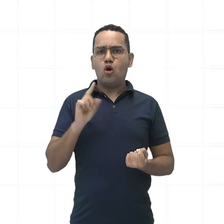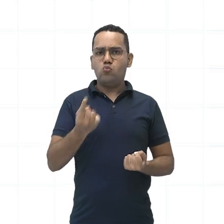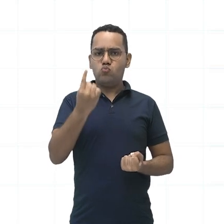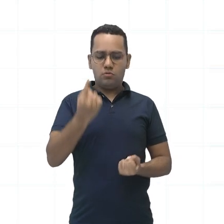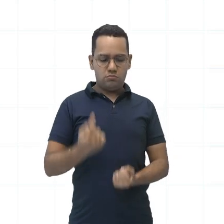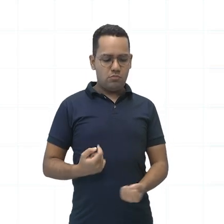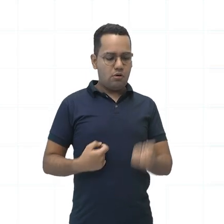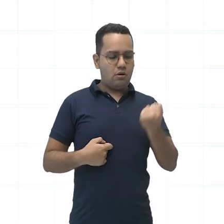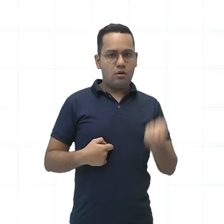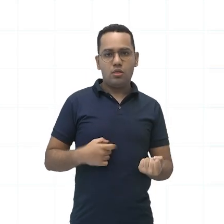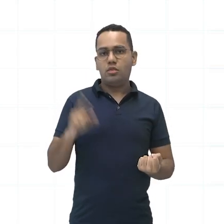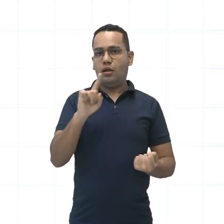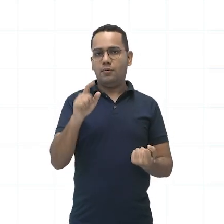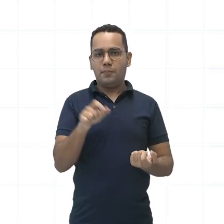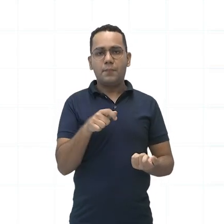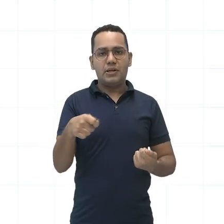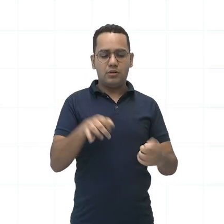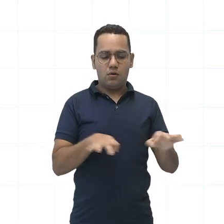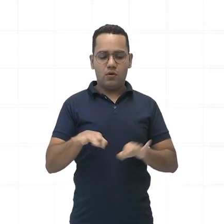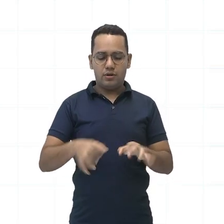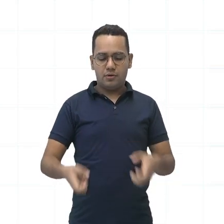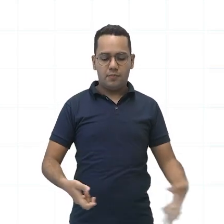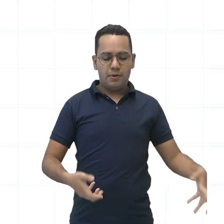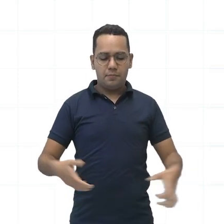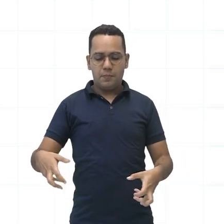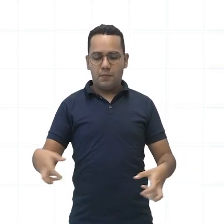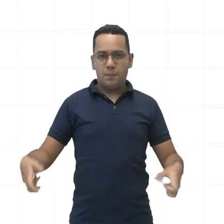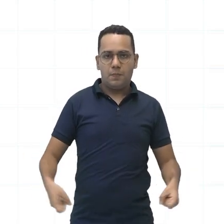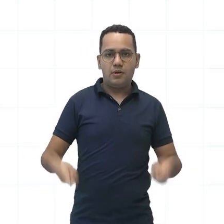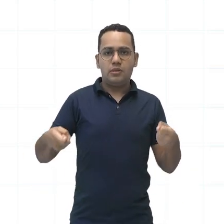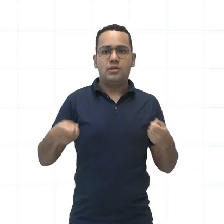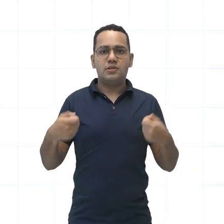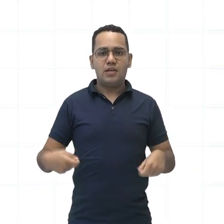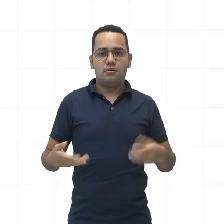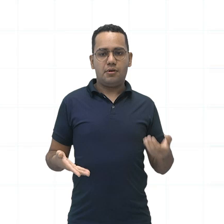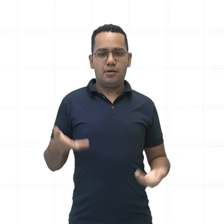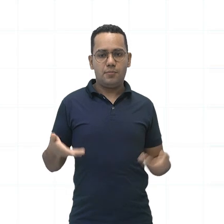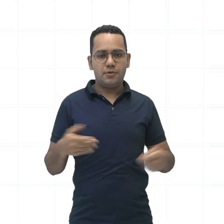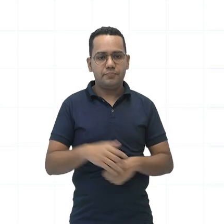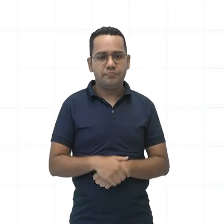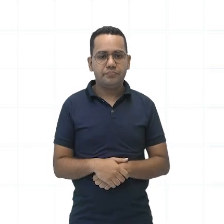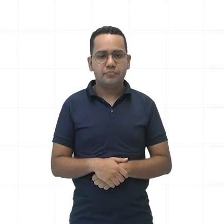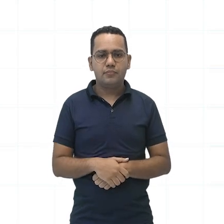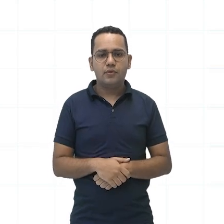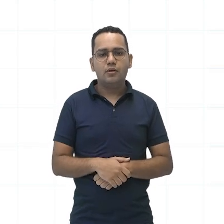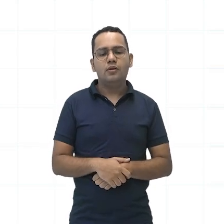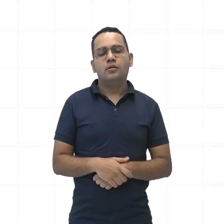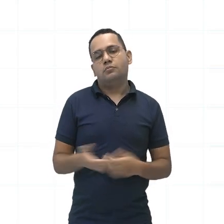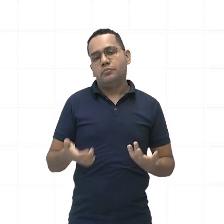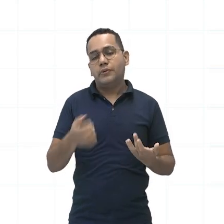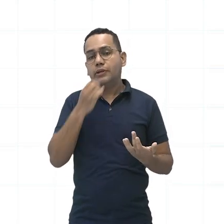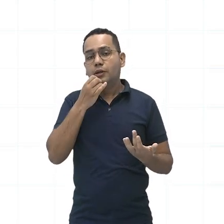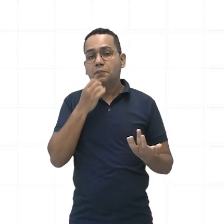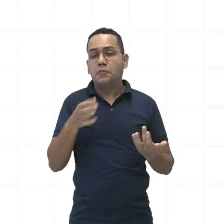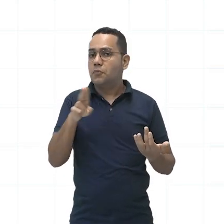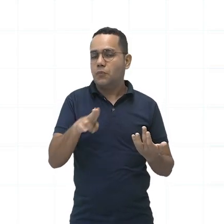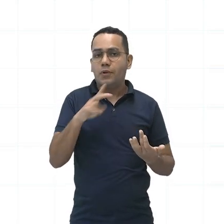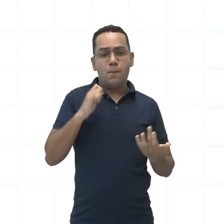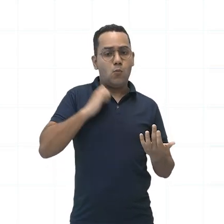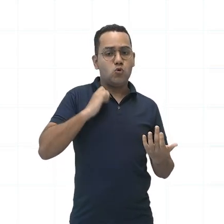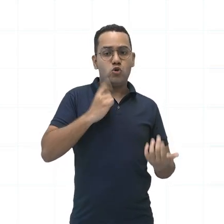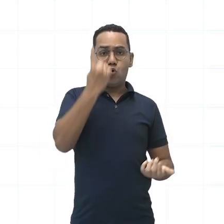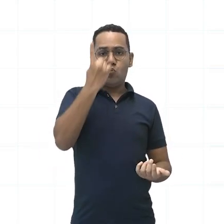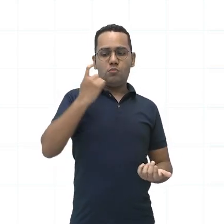das mãos. Distribua o peso. Nunca faça uso de mochilas utilizando apenas uma alça. Ao